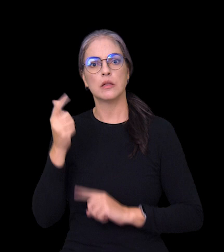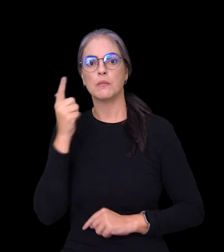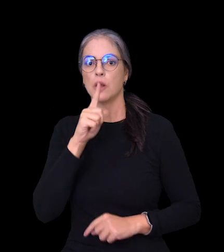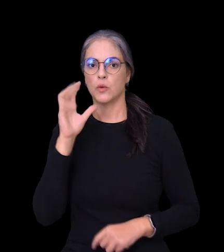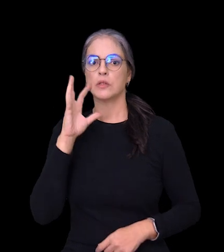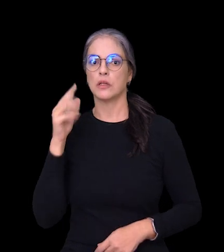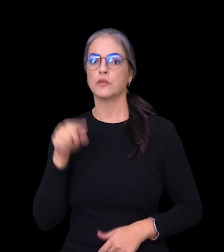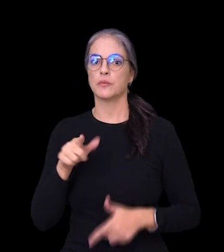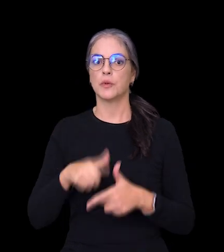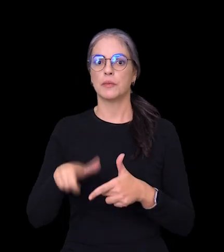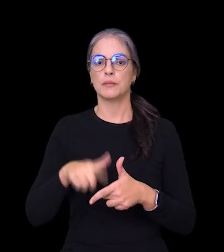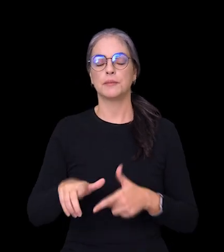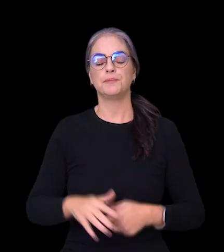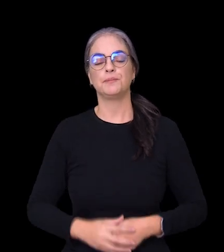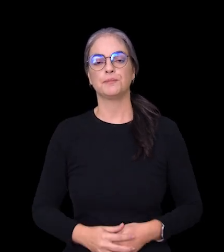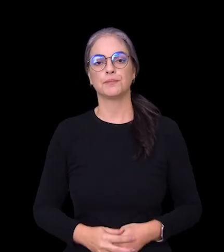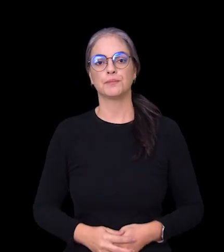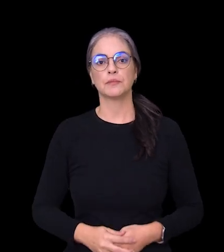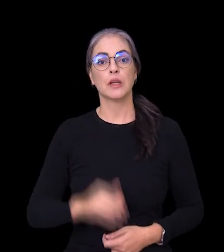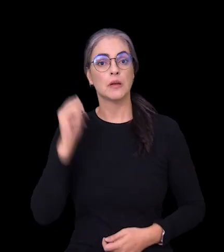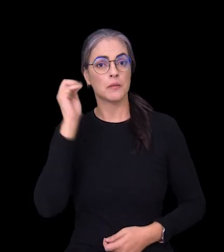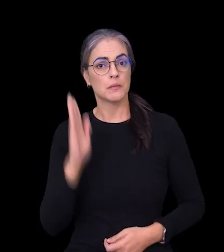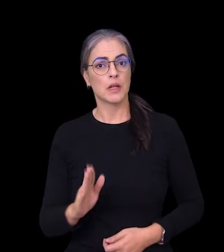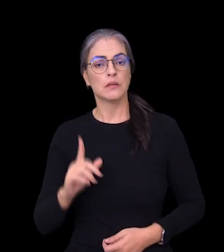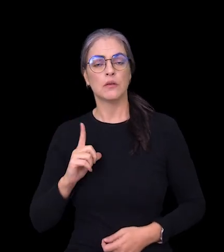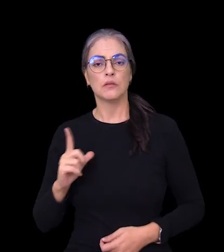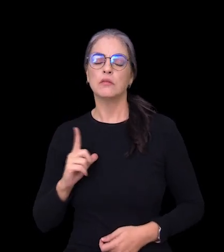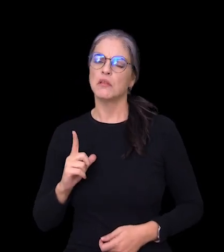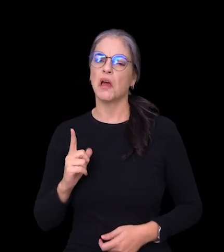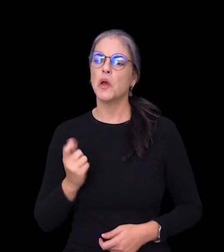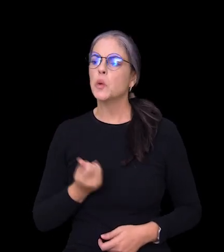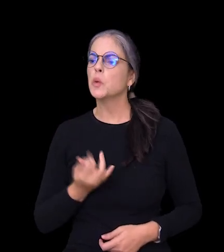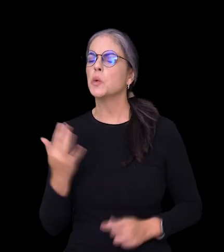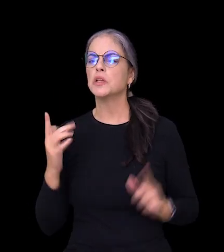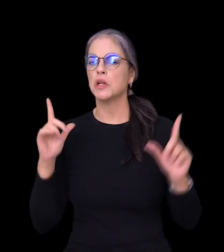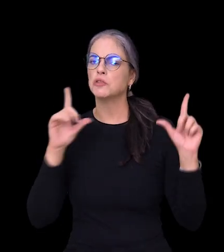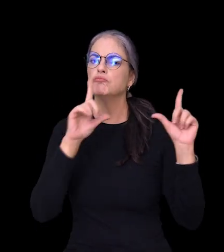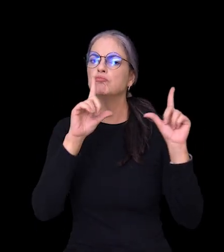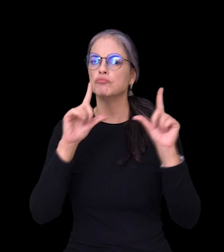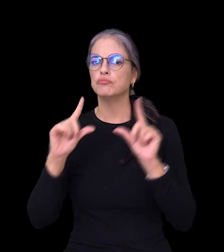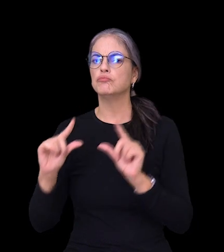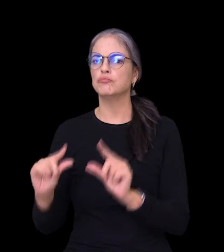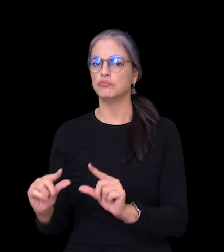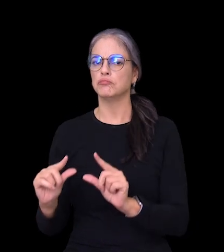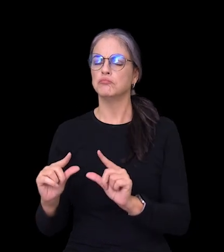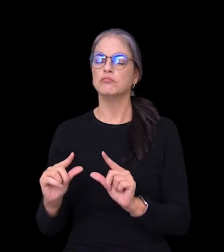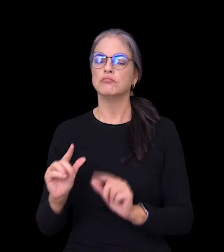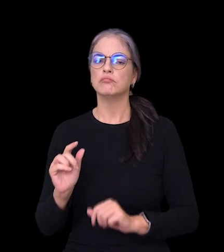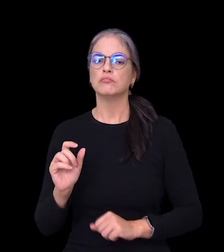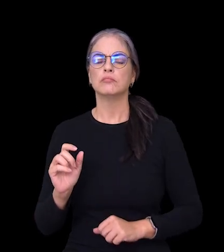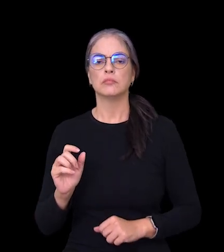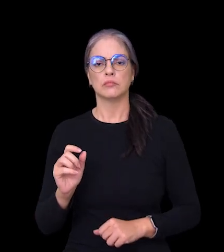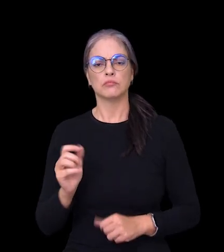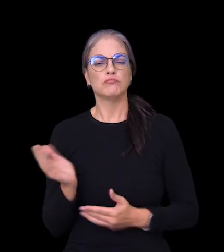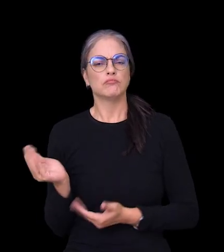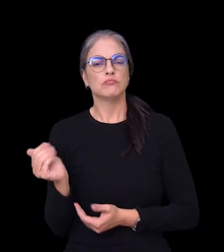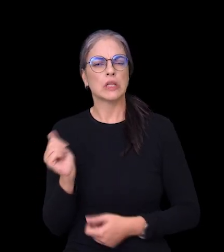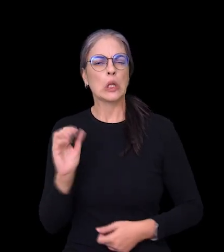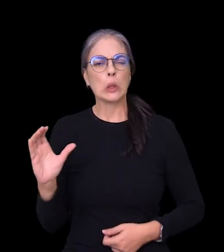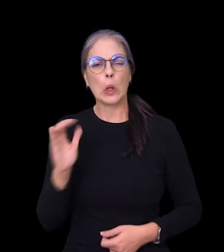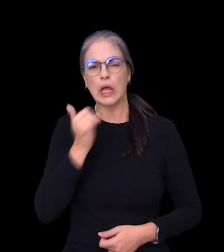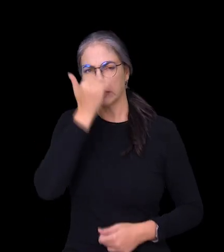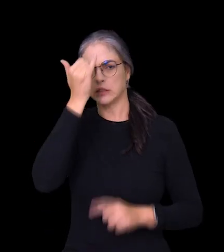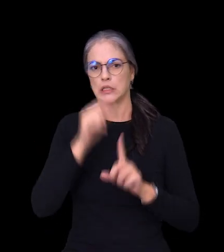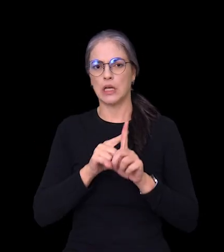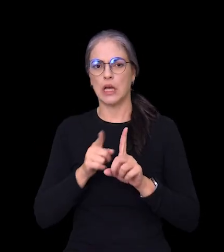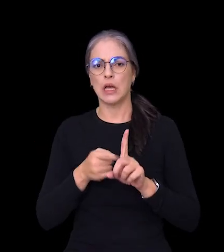problema. O Brasil tem até registrado uma queda contínua na gravidez na adolescência ao longo desses últimos anos,